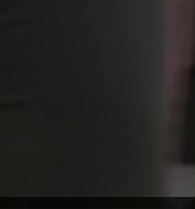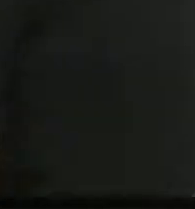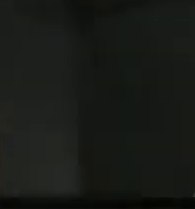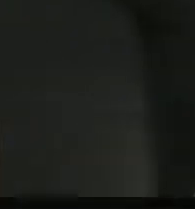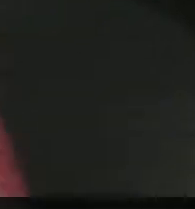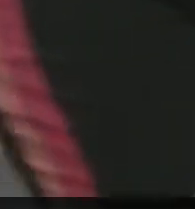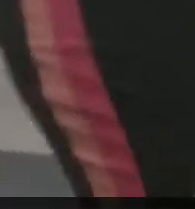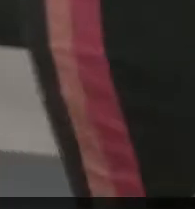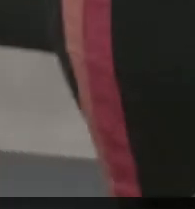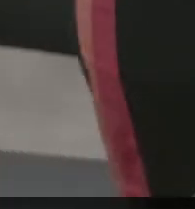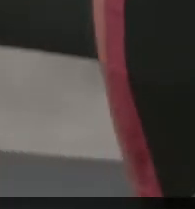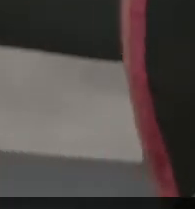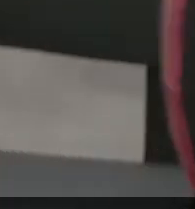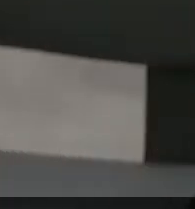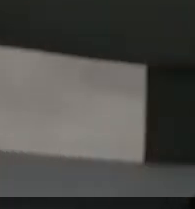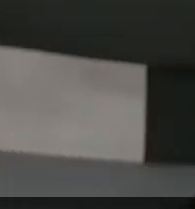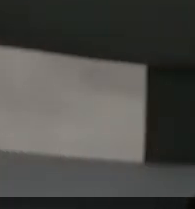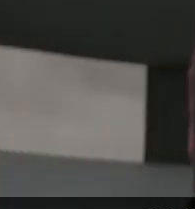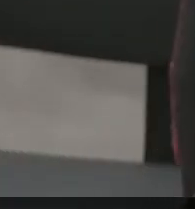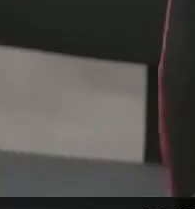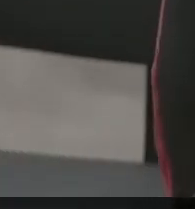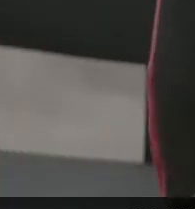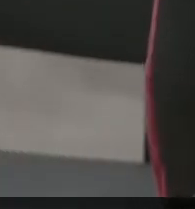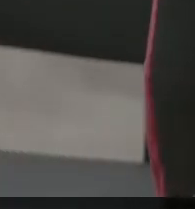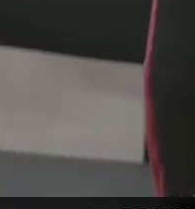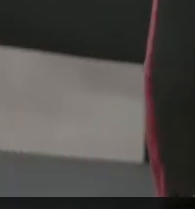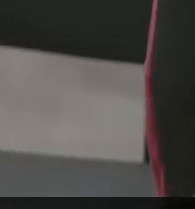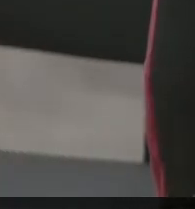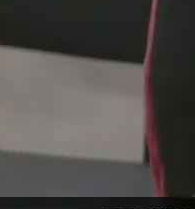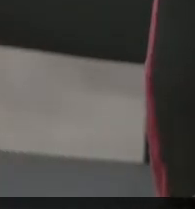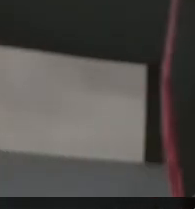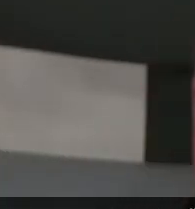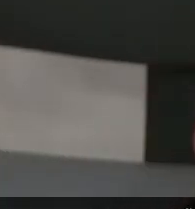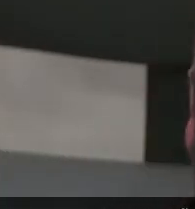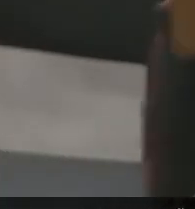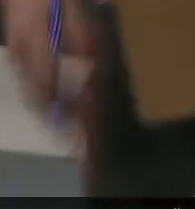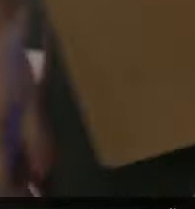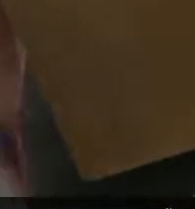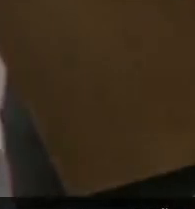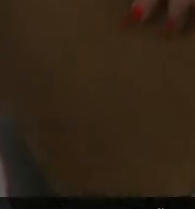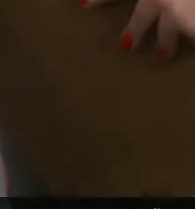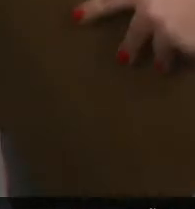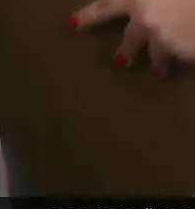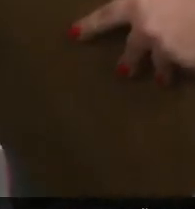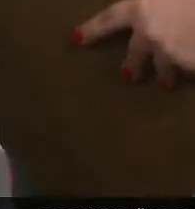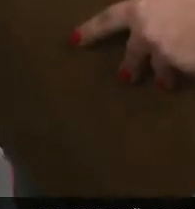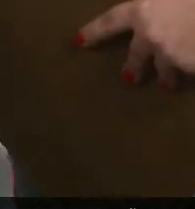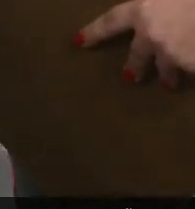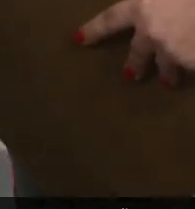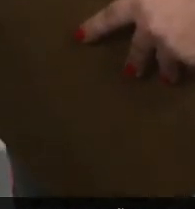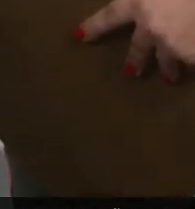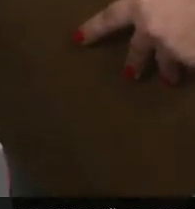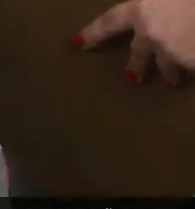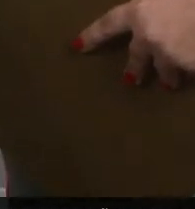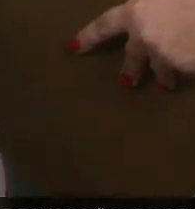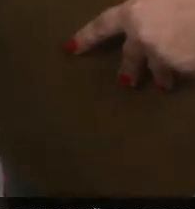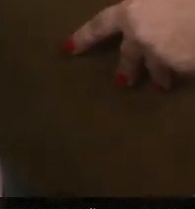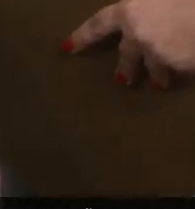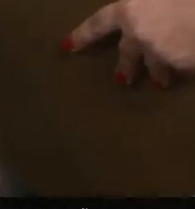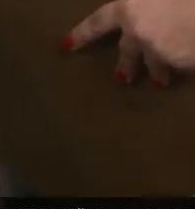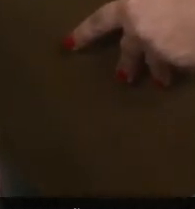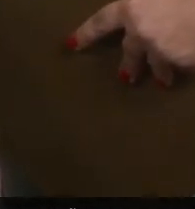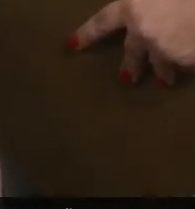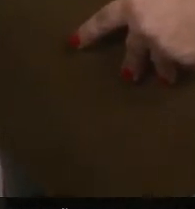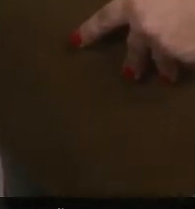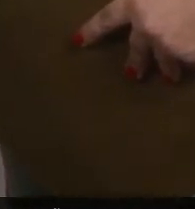a legislatura a e a presença a presidente registrou a presença dos Senhores deputados